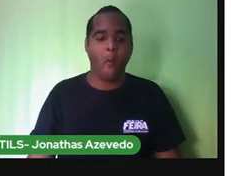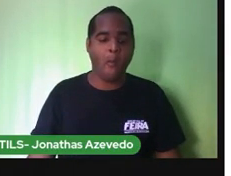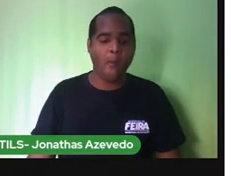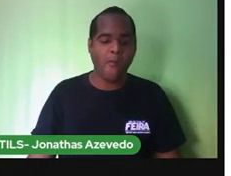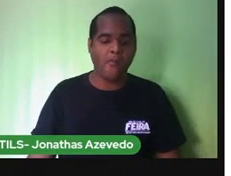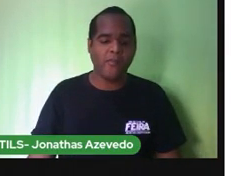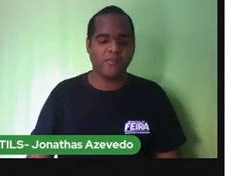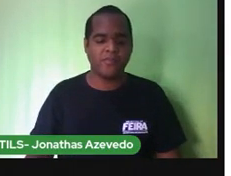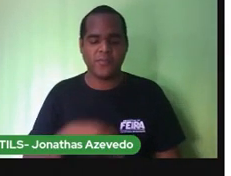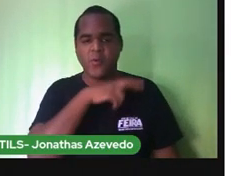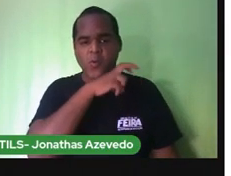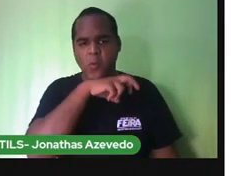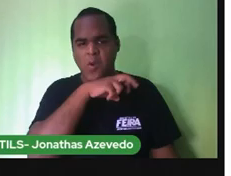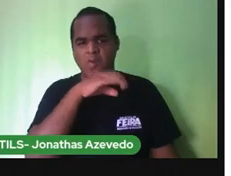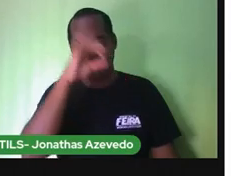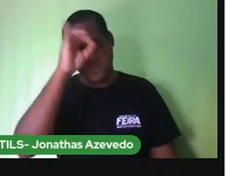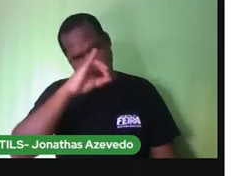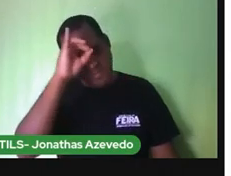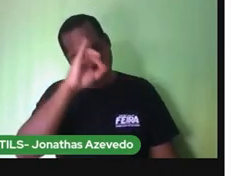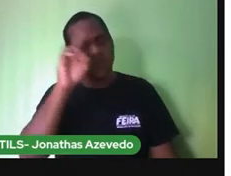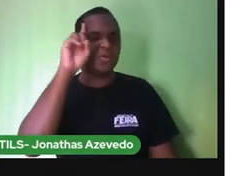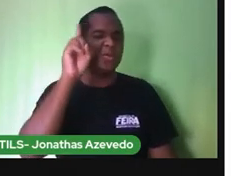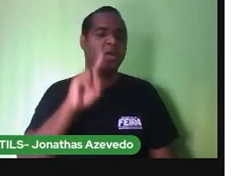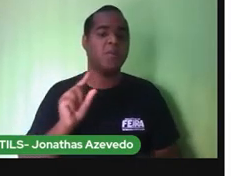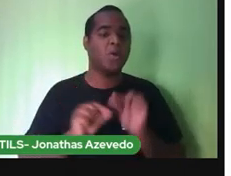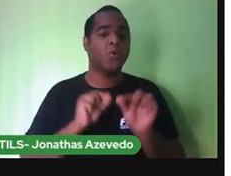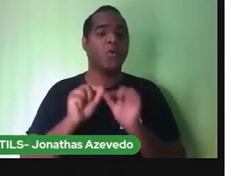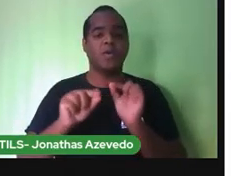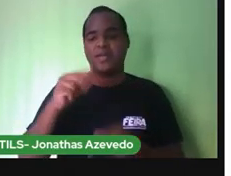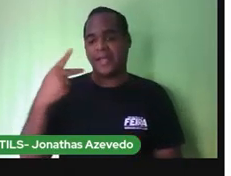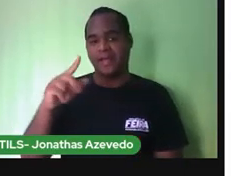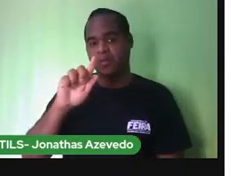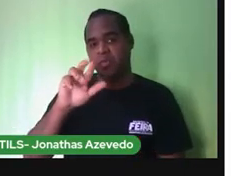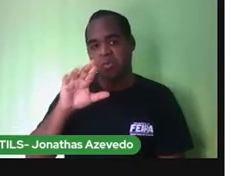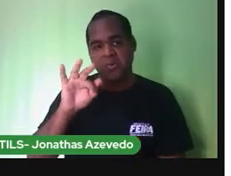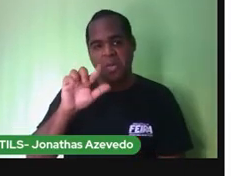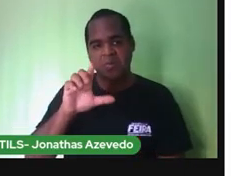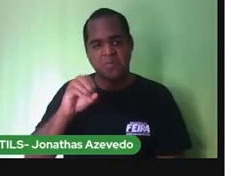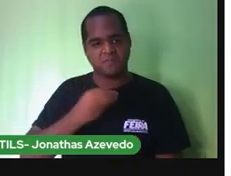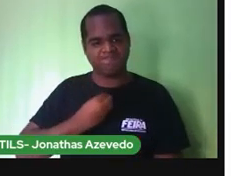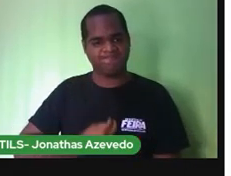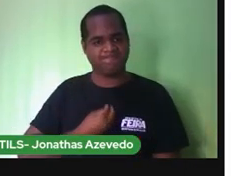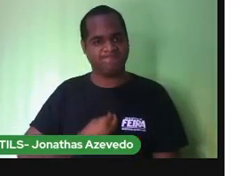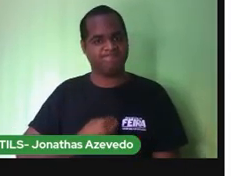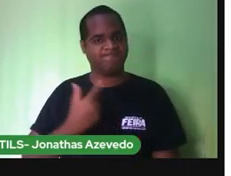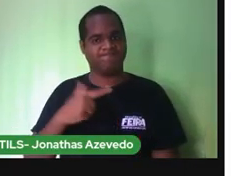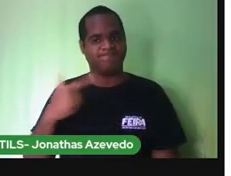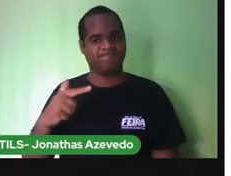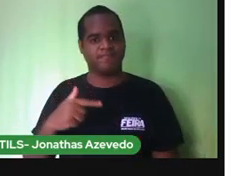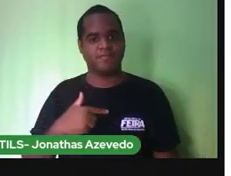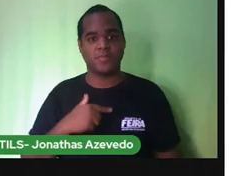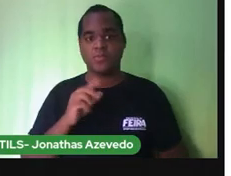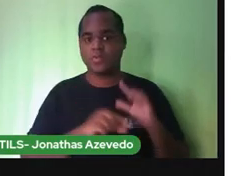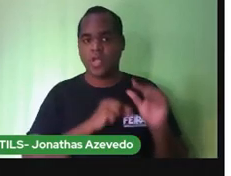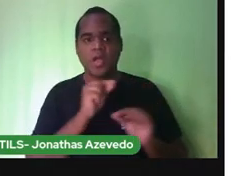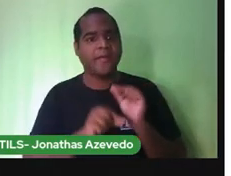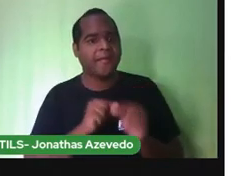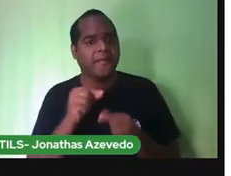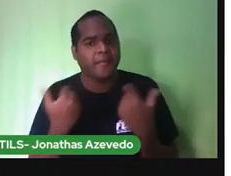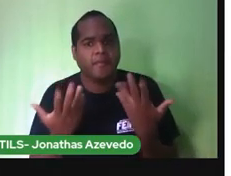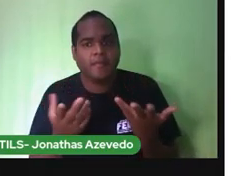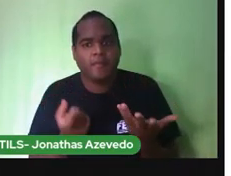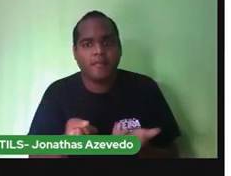cobra boba Será que não sabe que grupo ela não existe Opa mas que Criatura